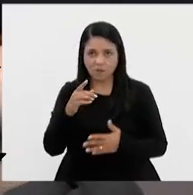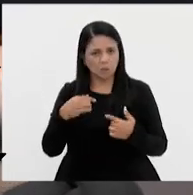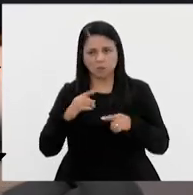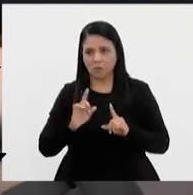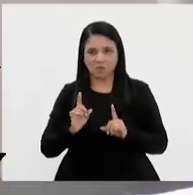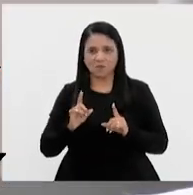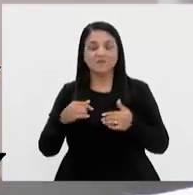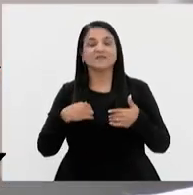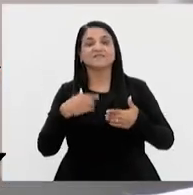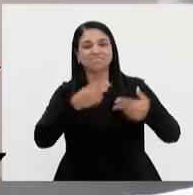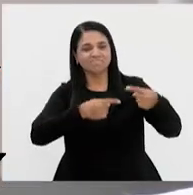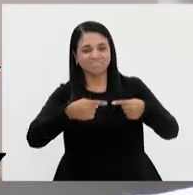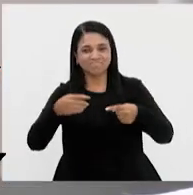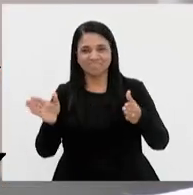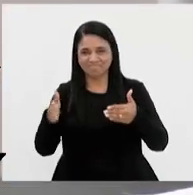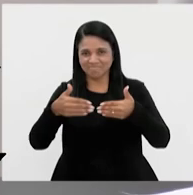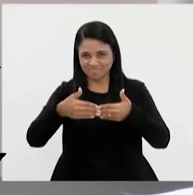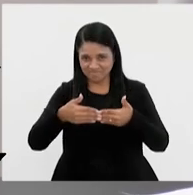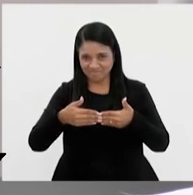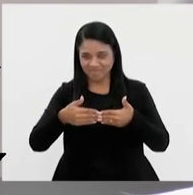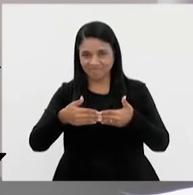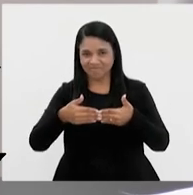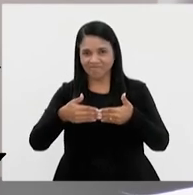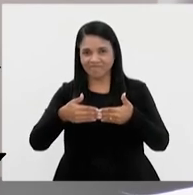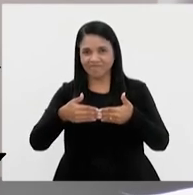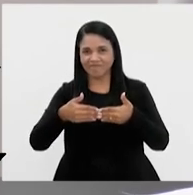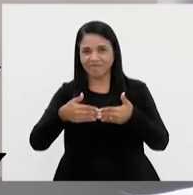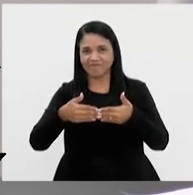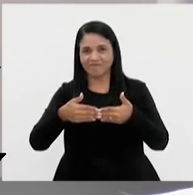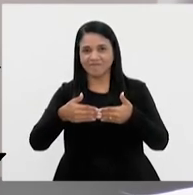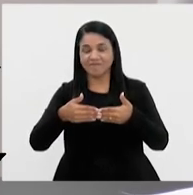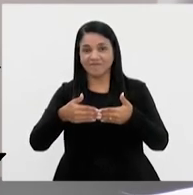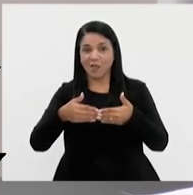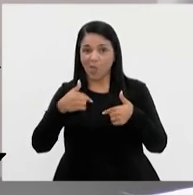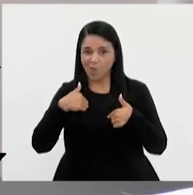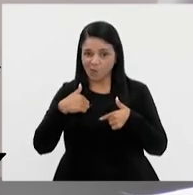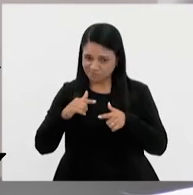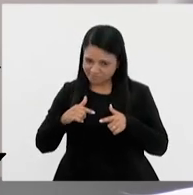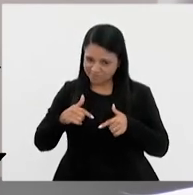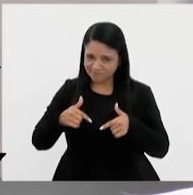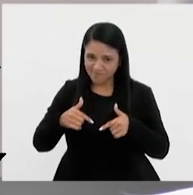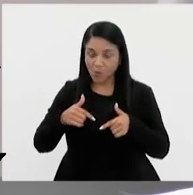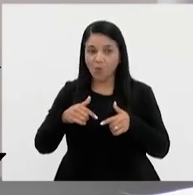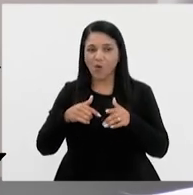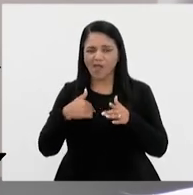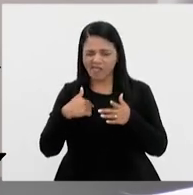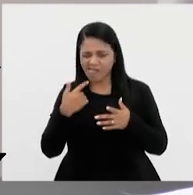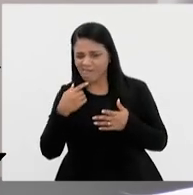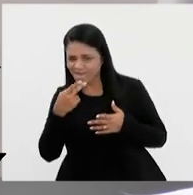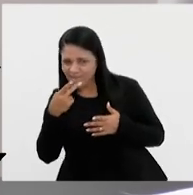Não. Não havendo quem queira discutir, encerrada a discussão. É que eu reagi em relação ao 11.